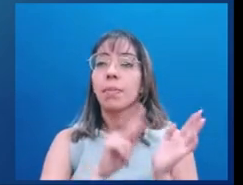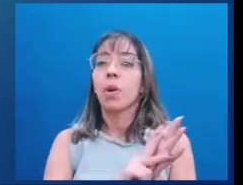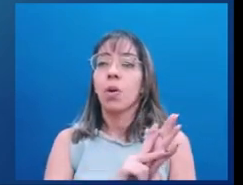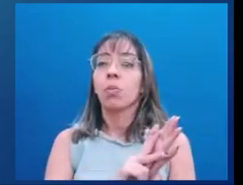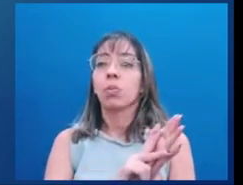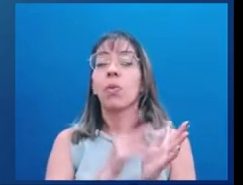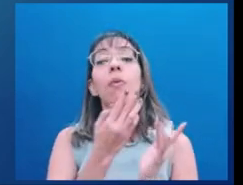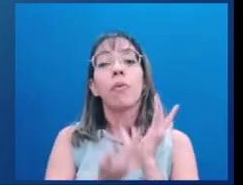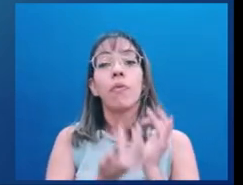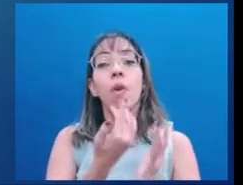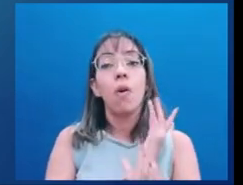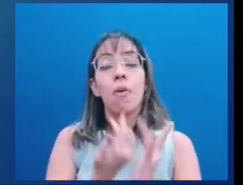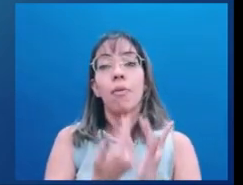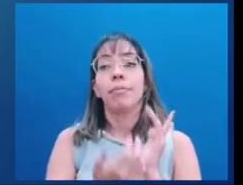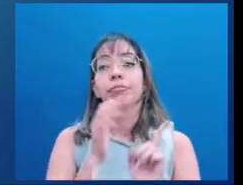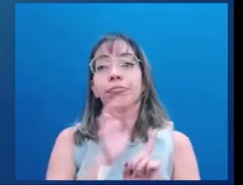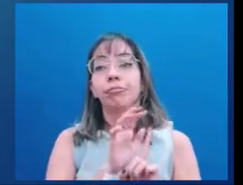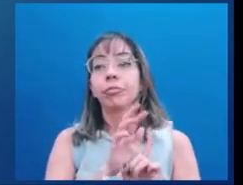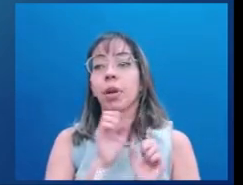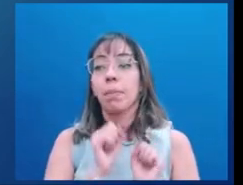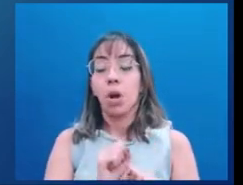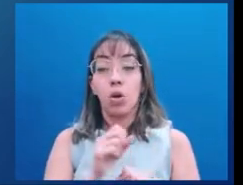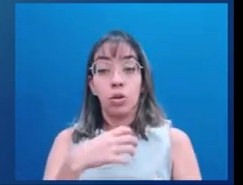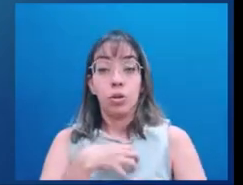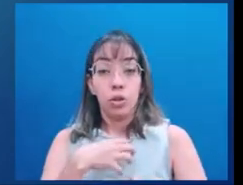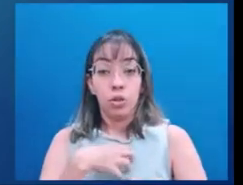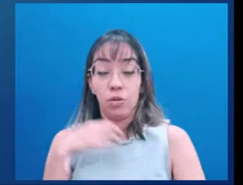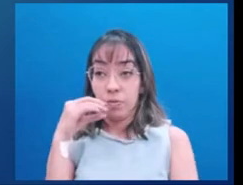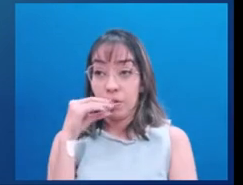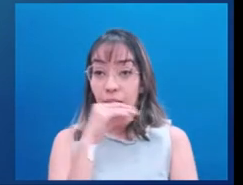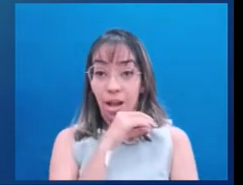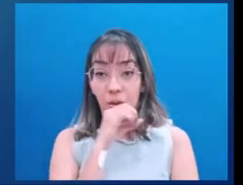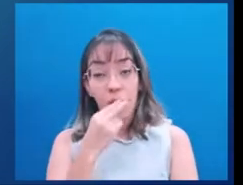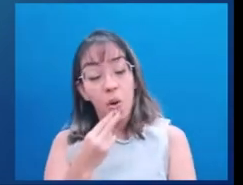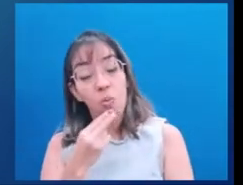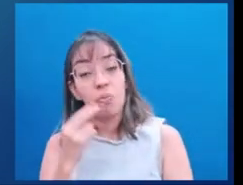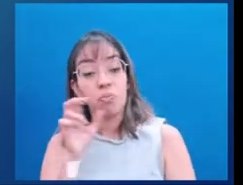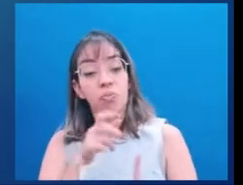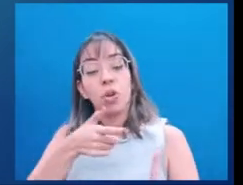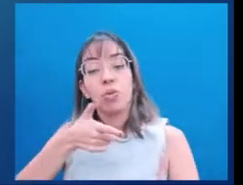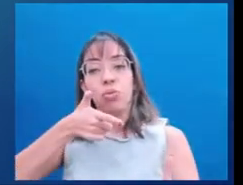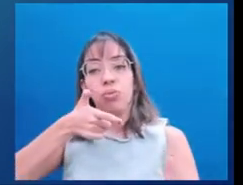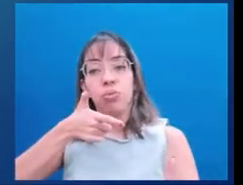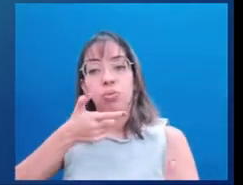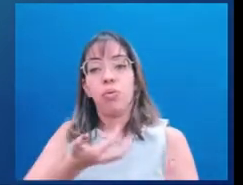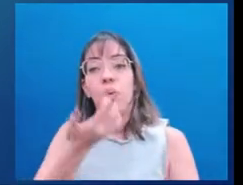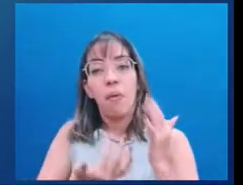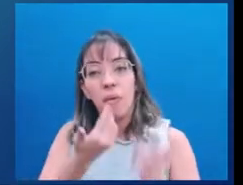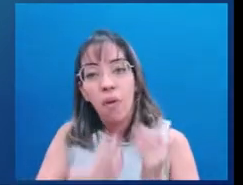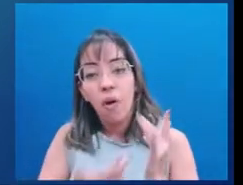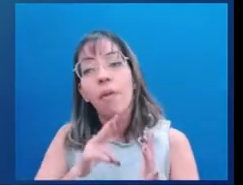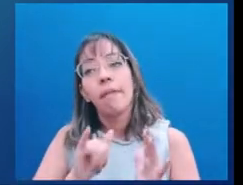Esse pictograma é referente a produto inflamável. Os vapores desse produto inflamam-se na presença de chama ou de uma fonte de